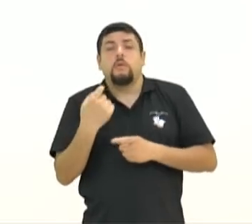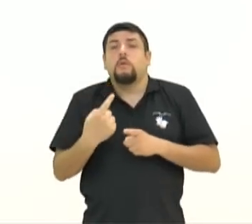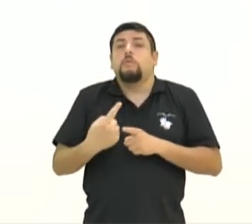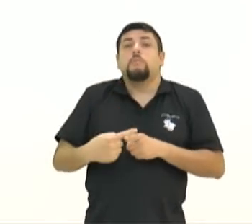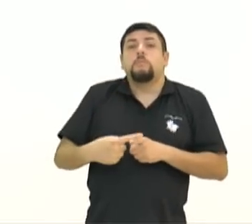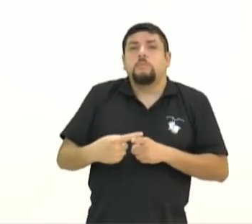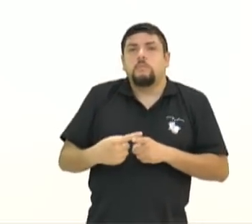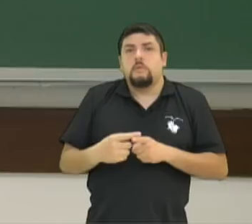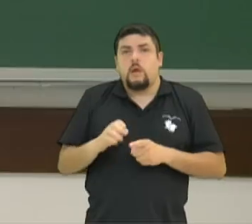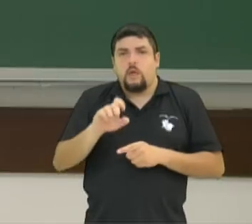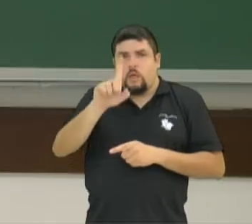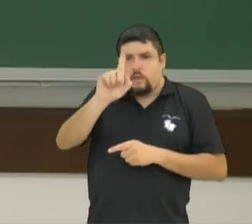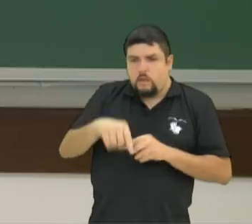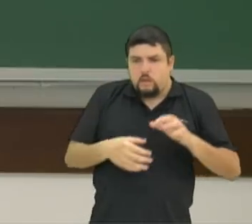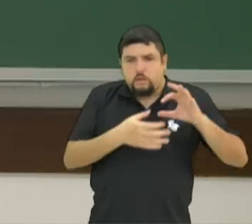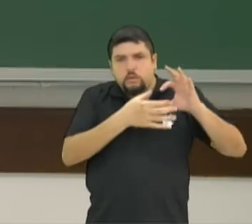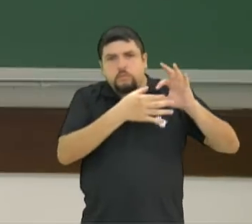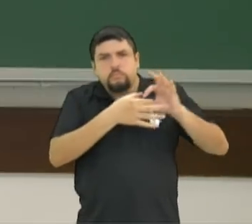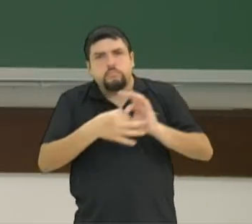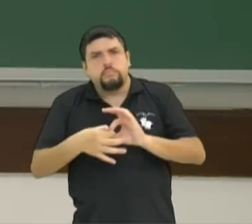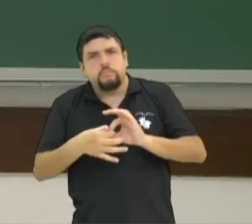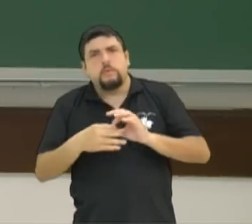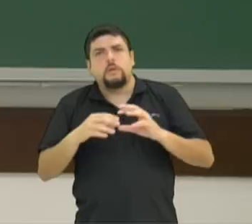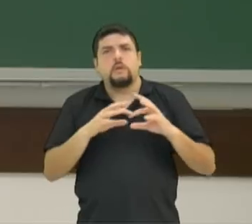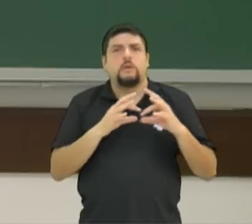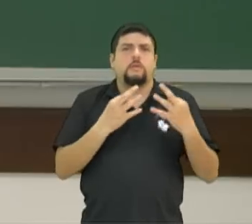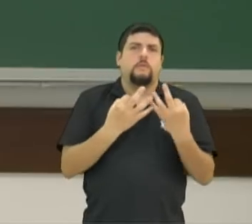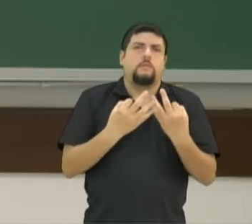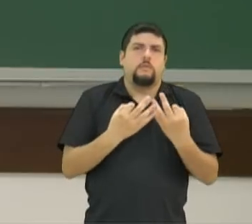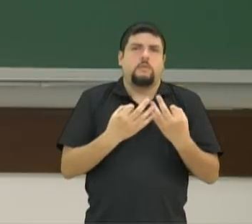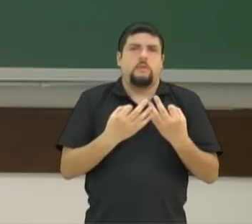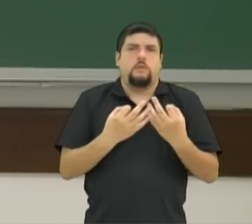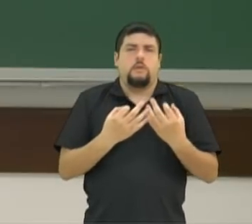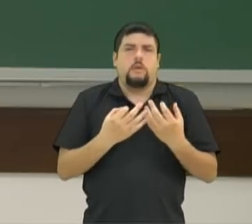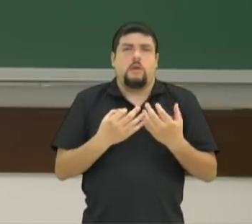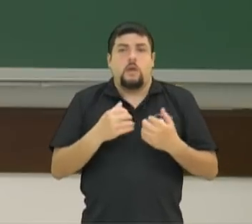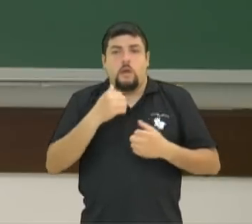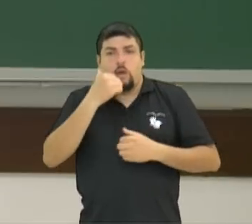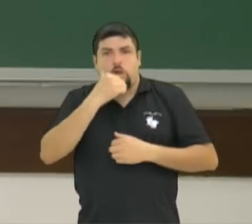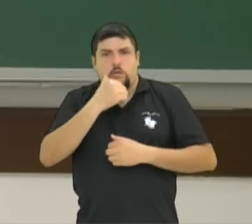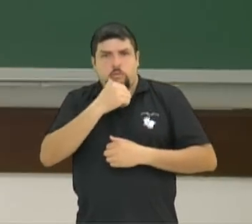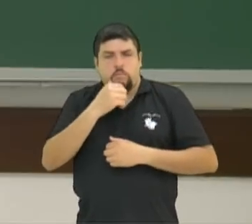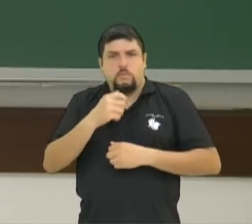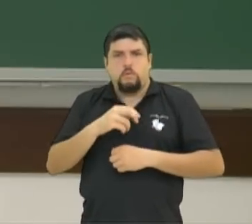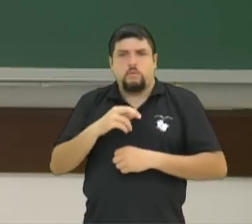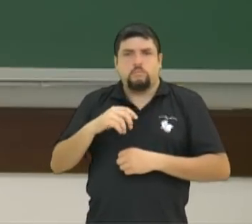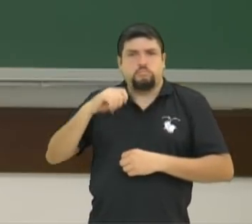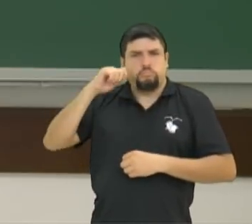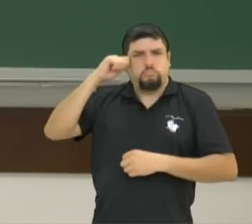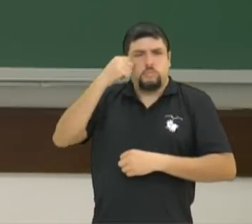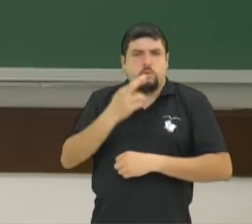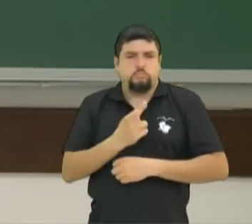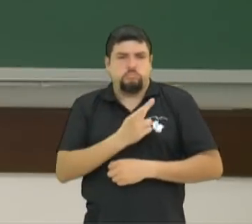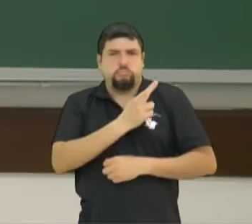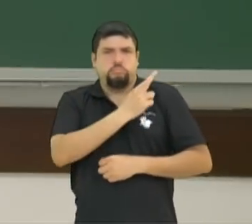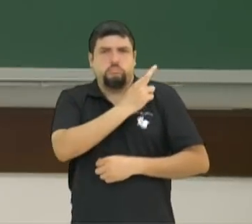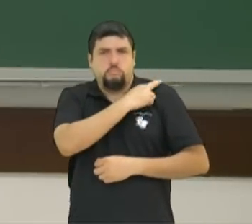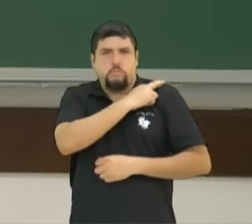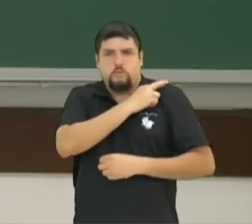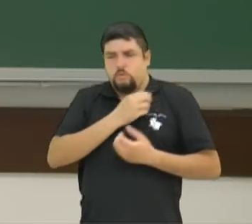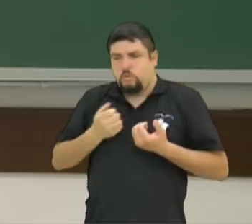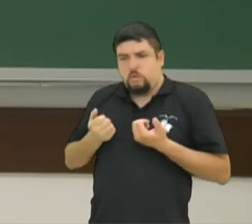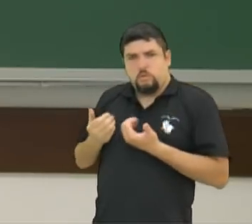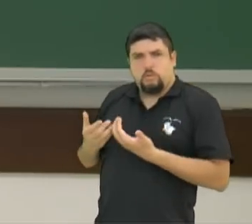que passava esse vínculo da questão da escravidão, uma vez que ela era responsável pelo aleitamento das crianças brancas,